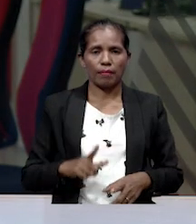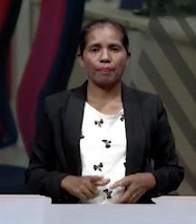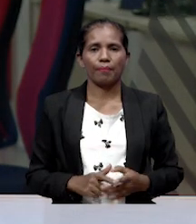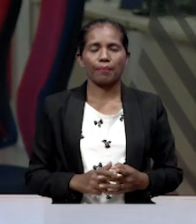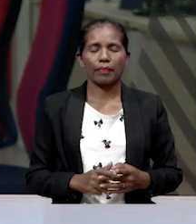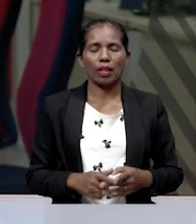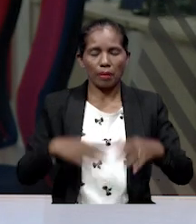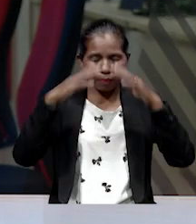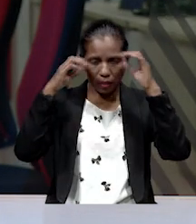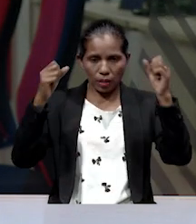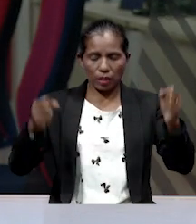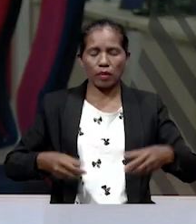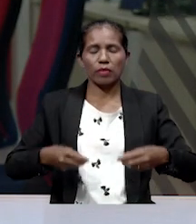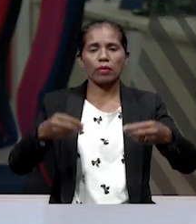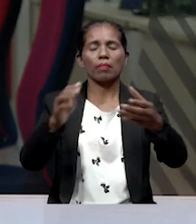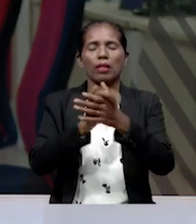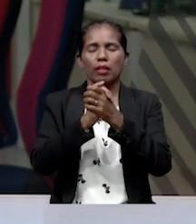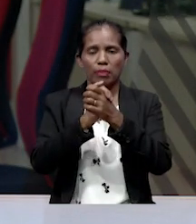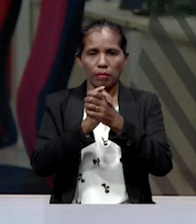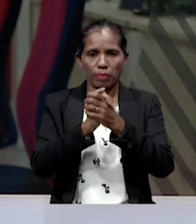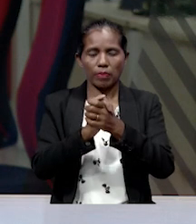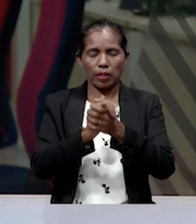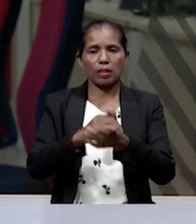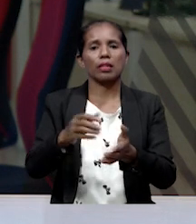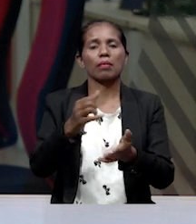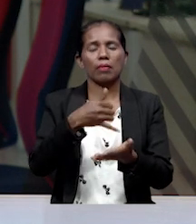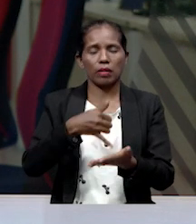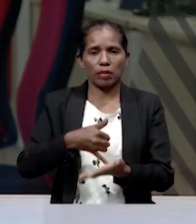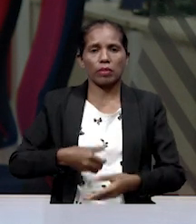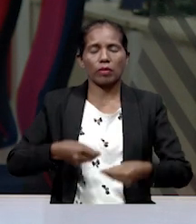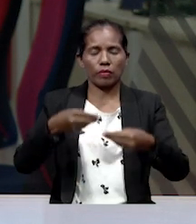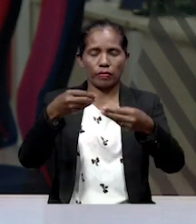Presidente da República condecora atleta no treinador Sira com medalha mérito.